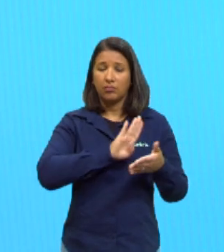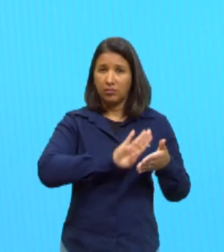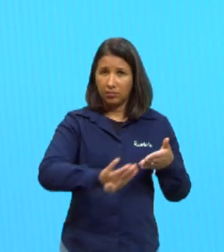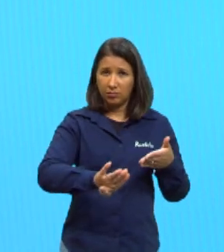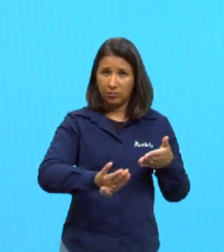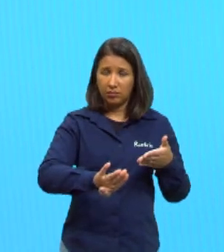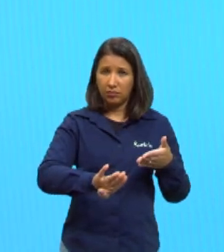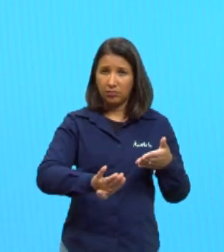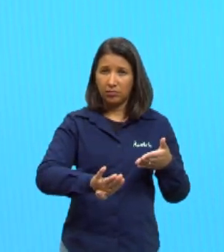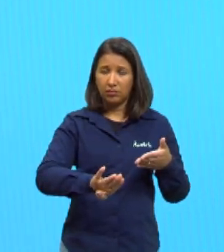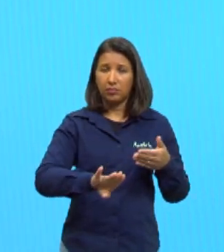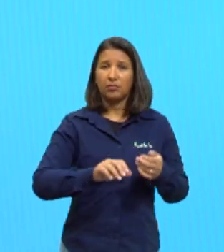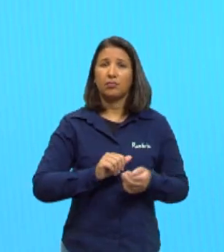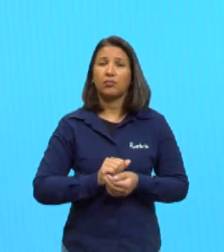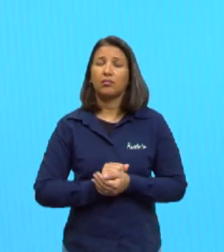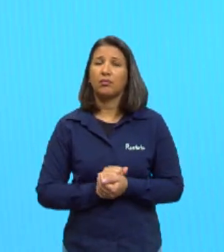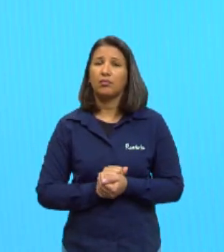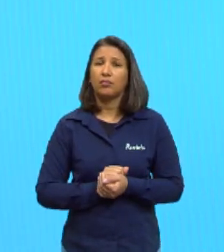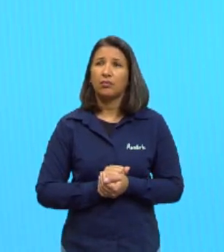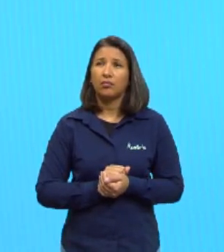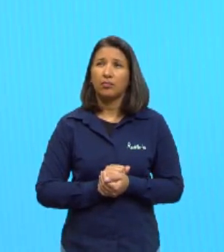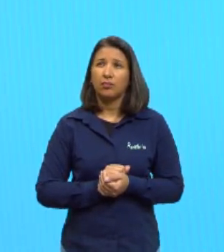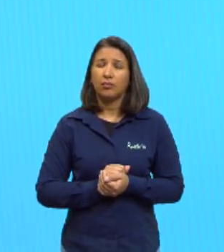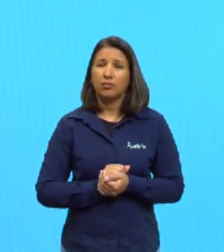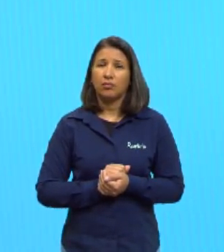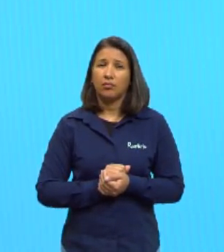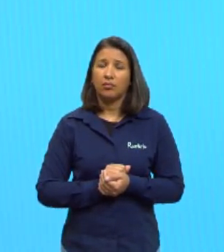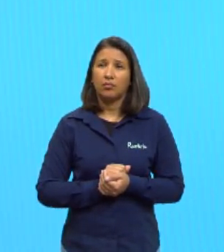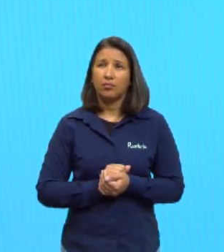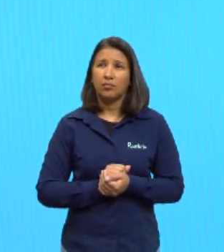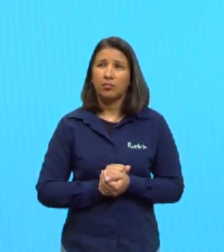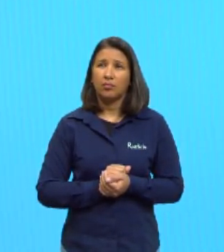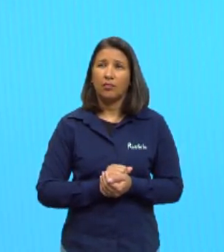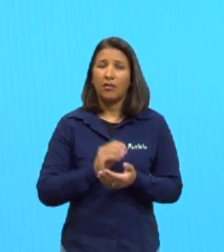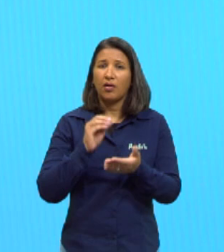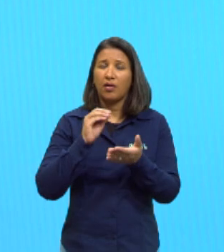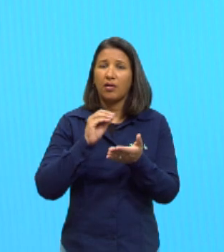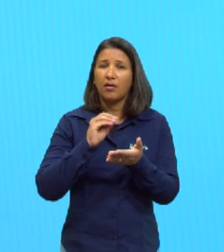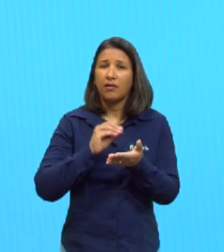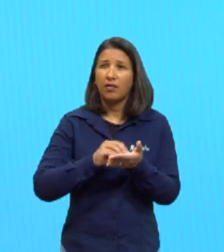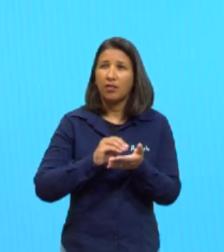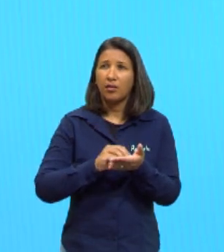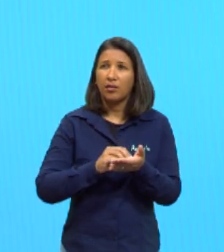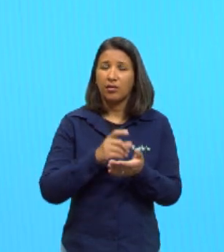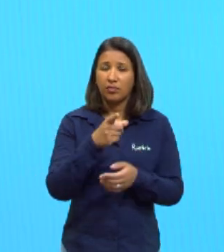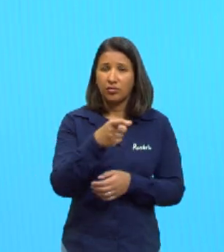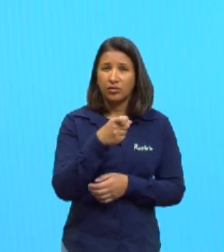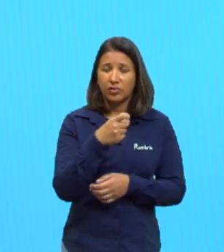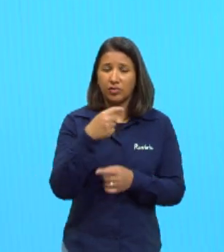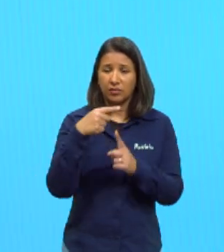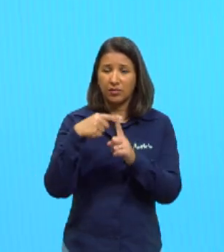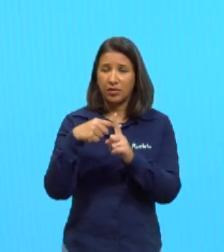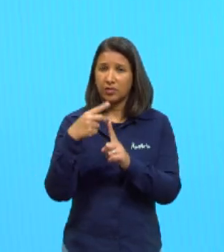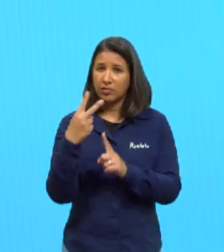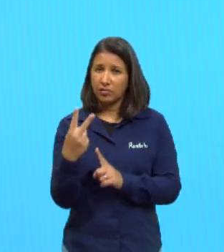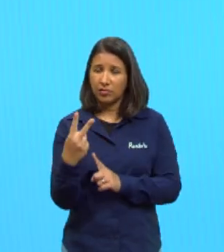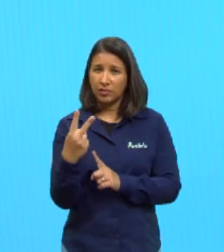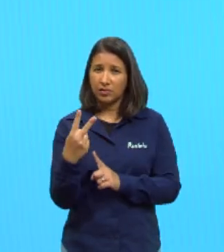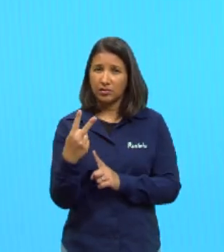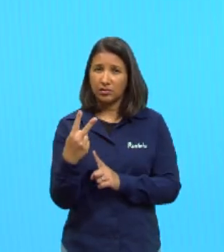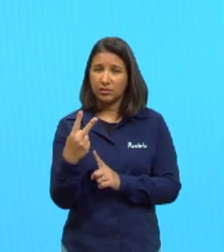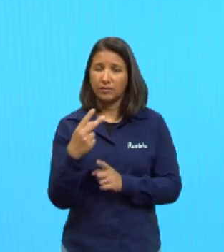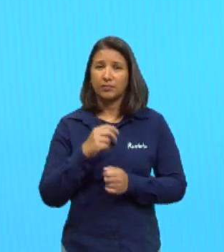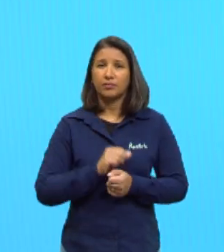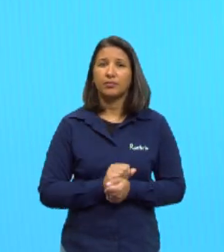radical, que tem como índice 2, pelo expoente 2, me sobra somente o que está aqui dentro do radicando. Ou